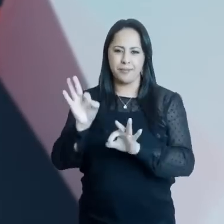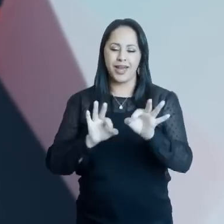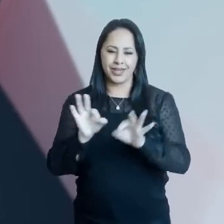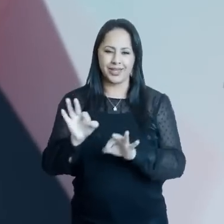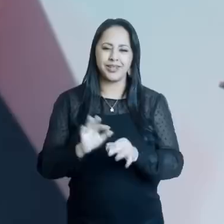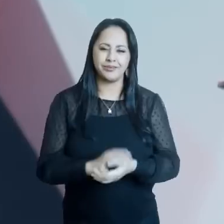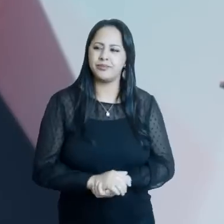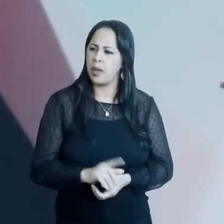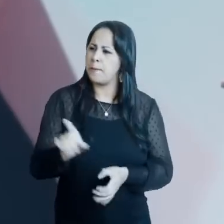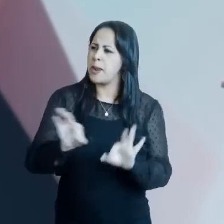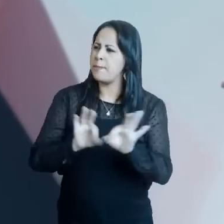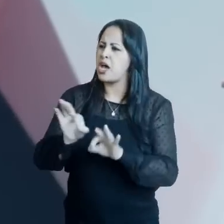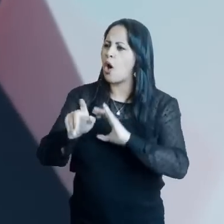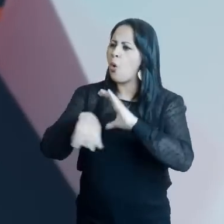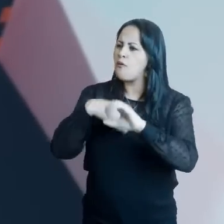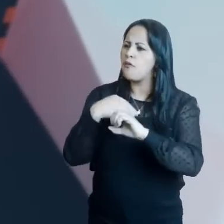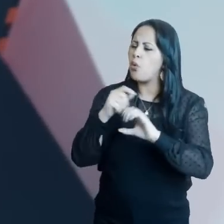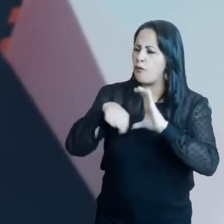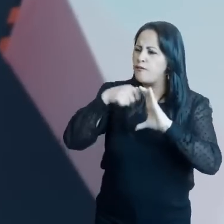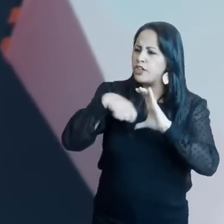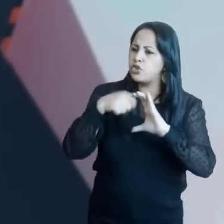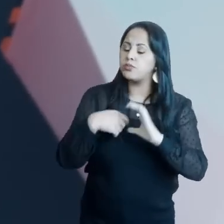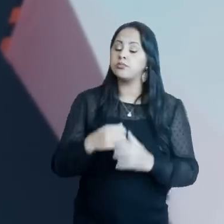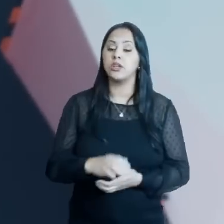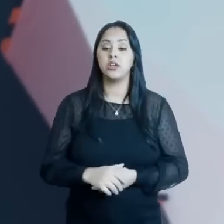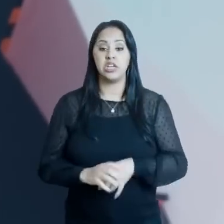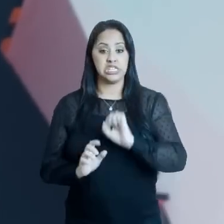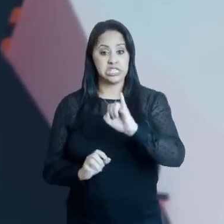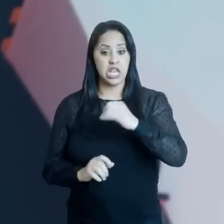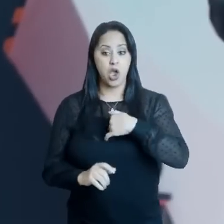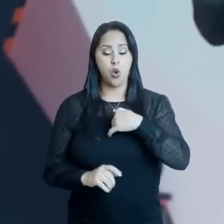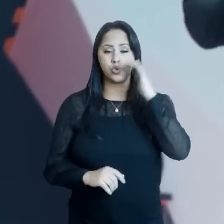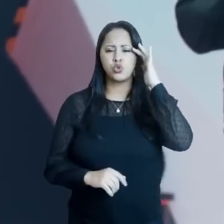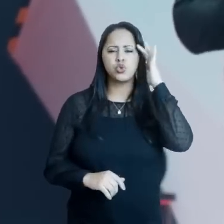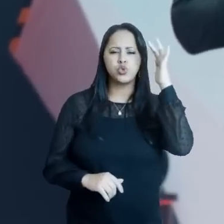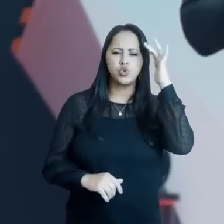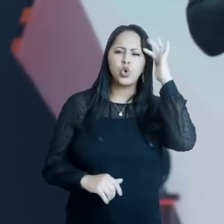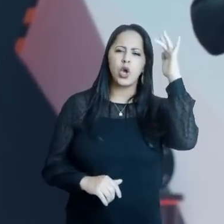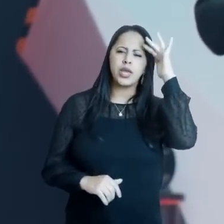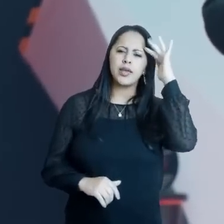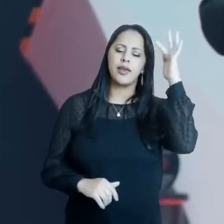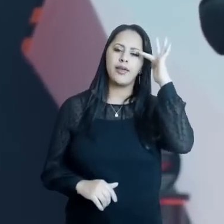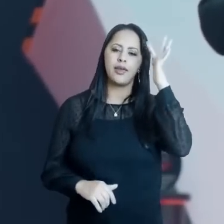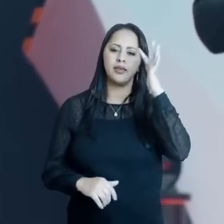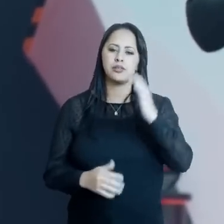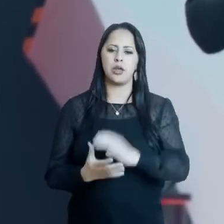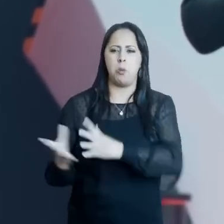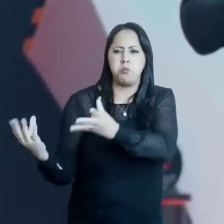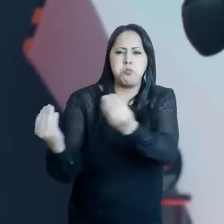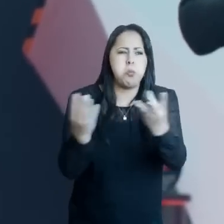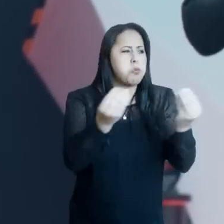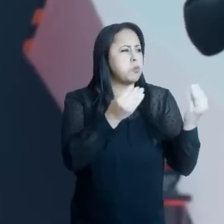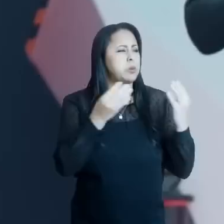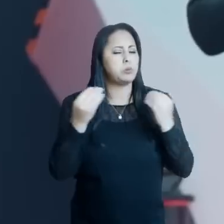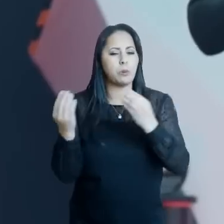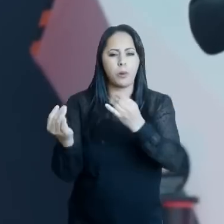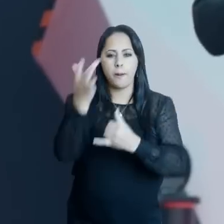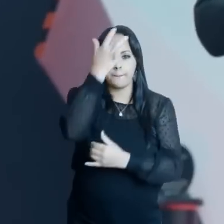sonhei, do tá preparado? Tá. Se Deus sonhei com isso aqui, tendo milhares de